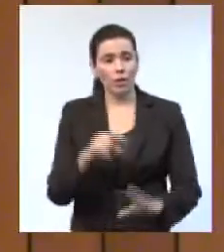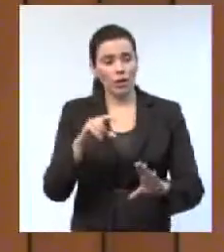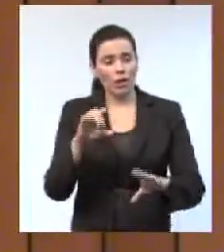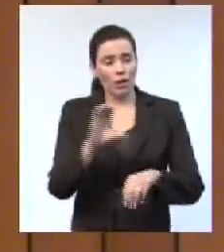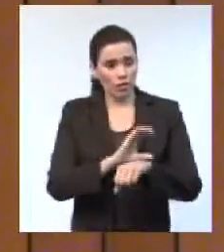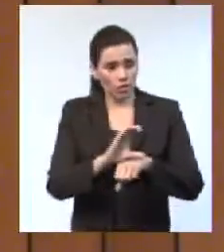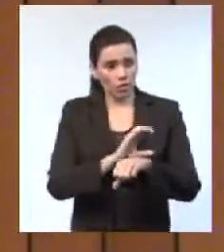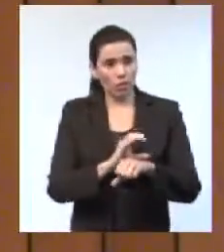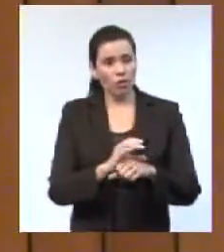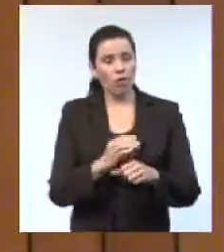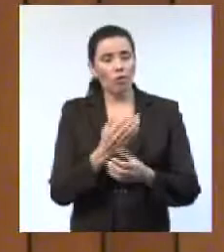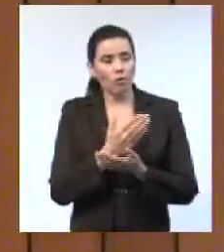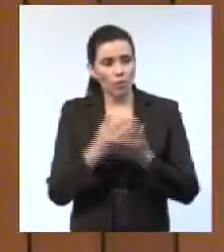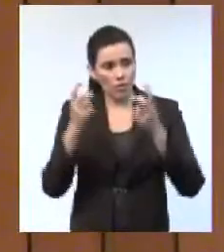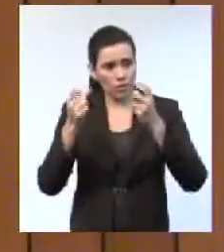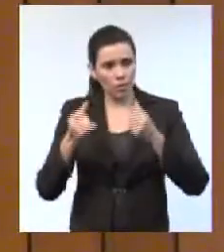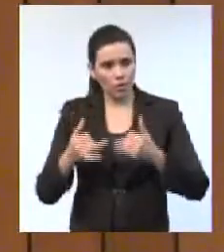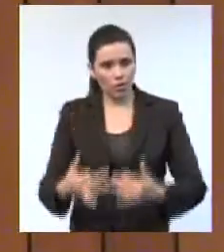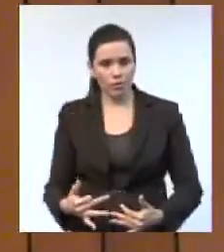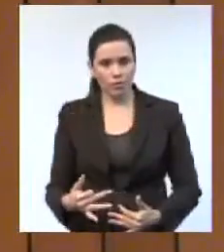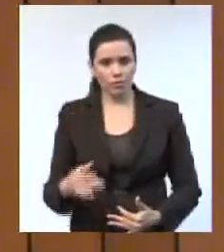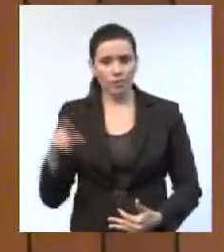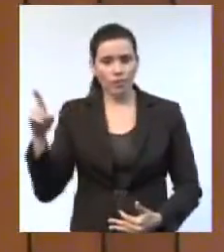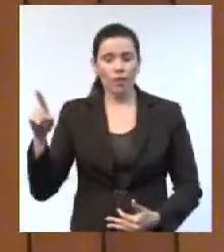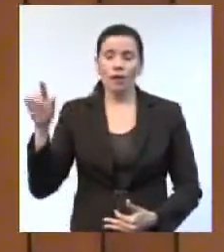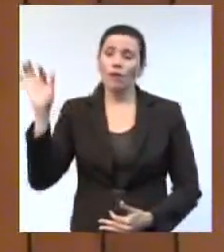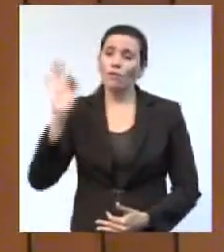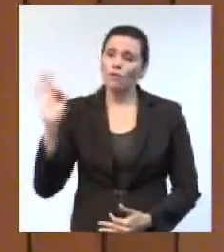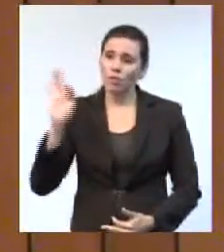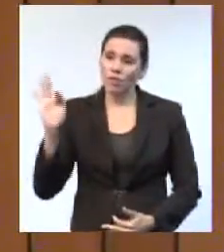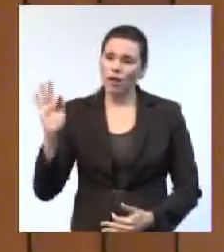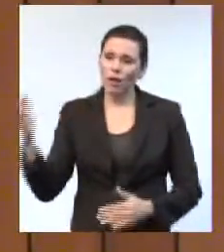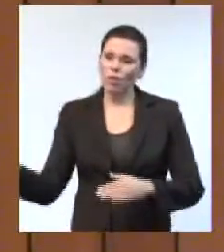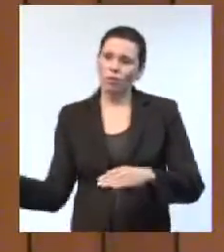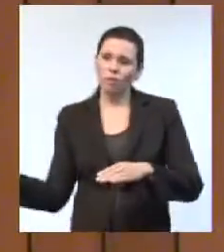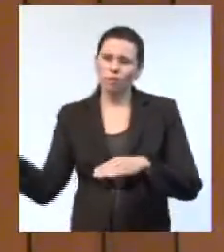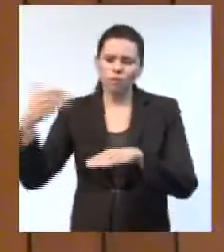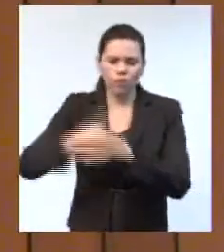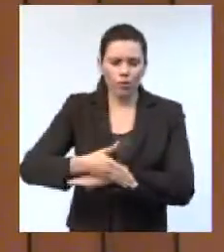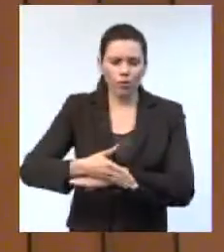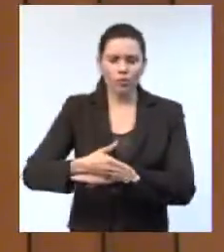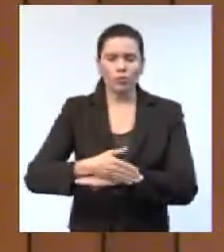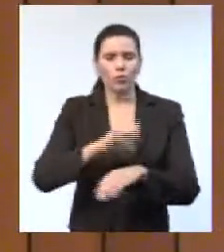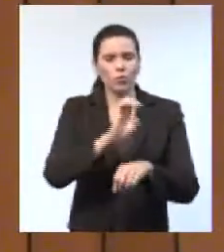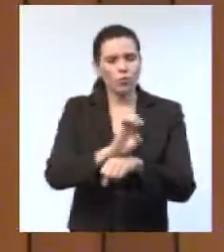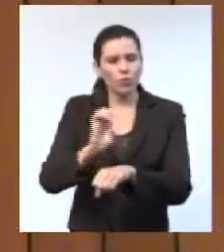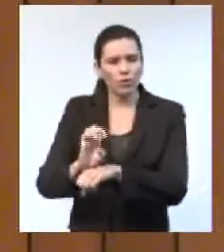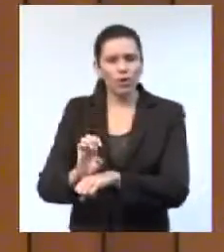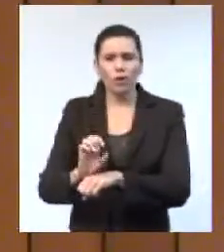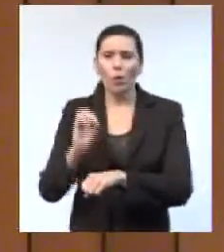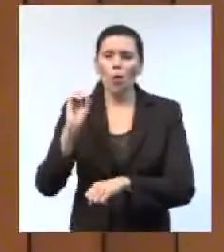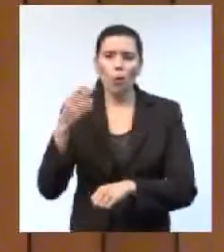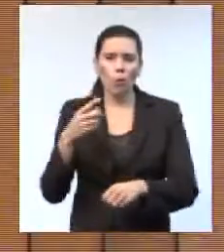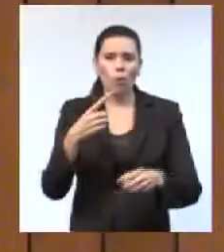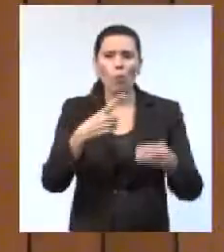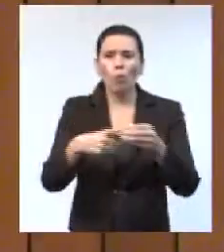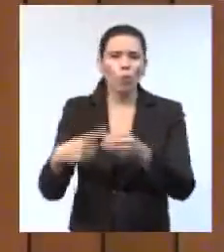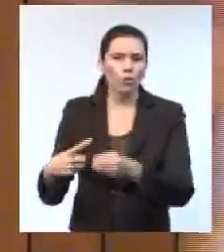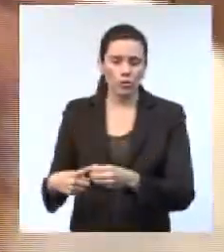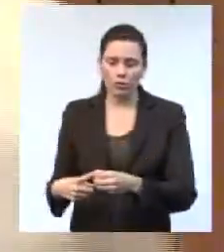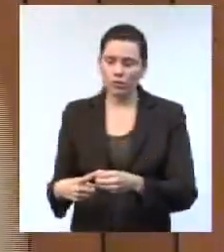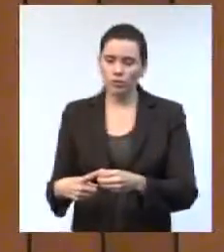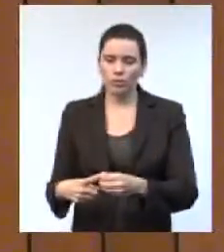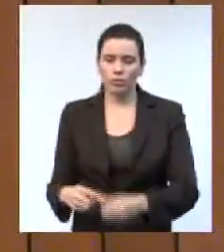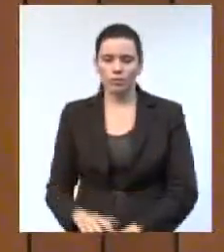a União não intervirá nos estados e nos municípios. Isso quer dizer que, por ser uma